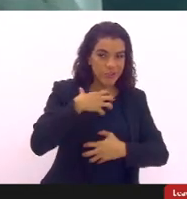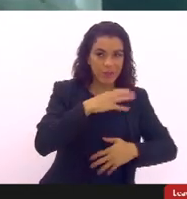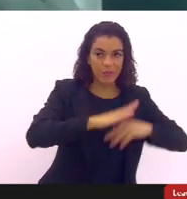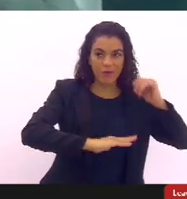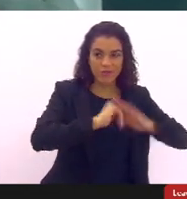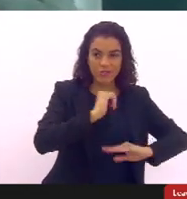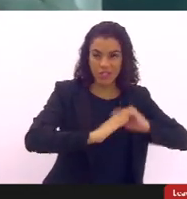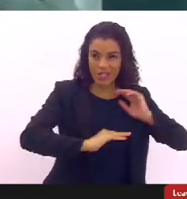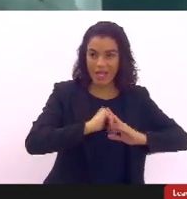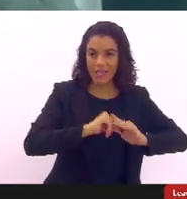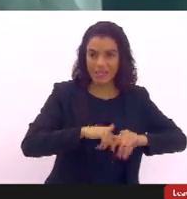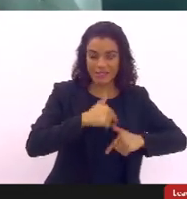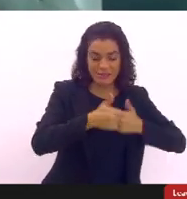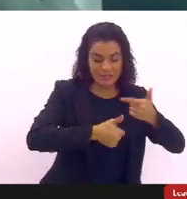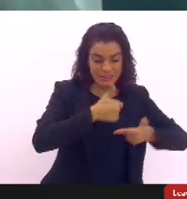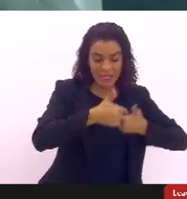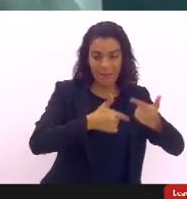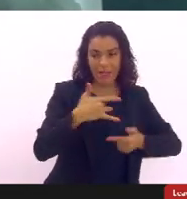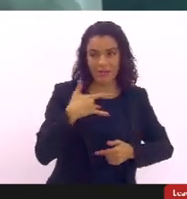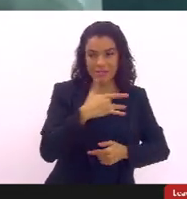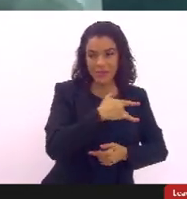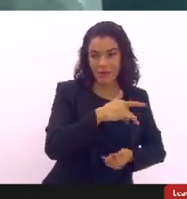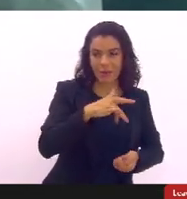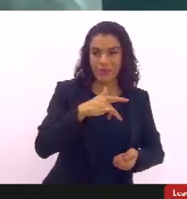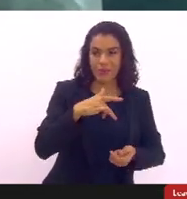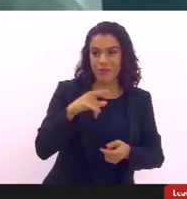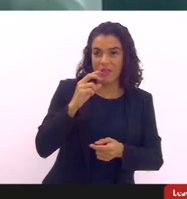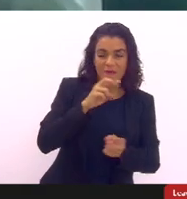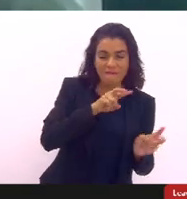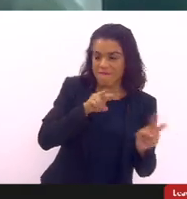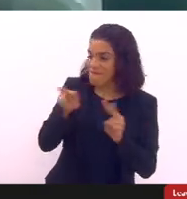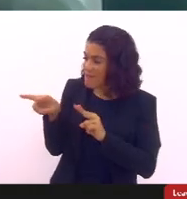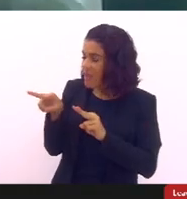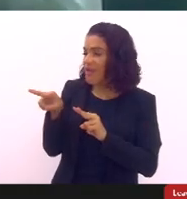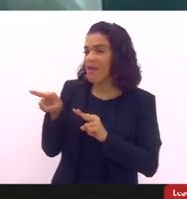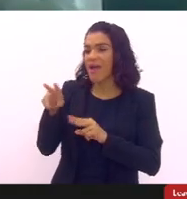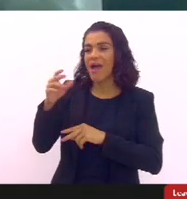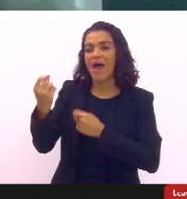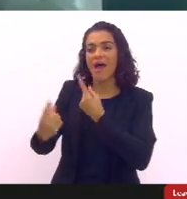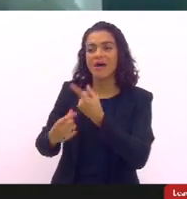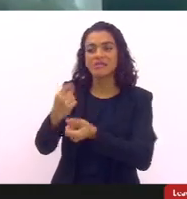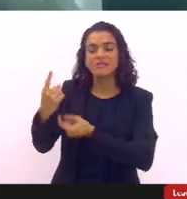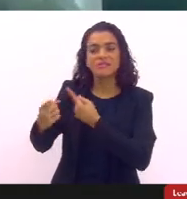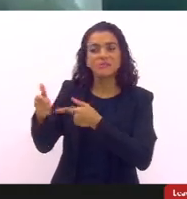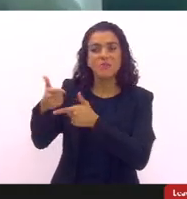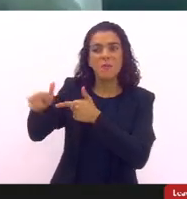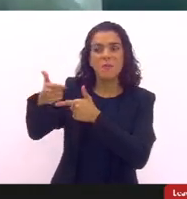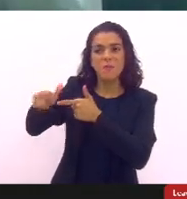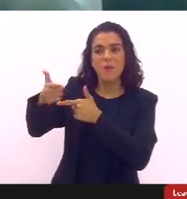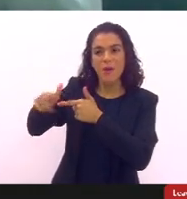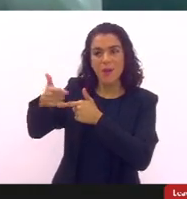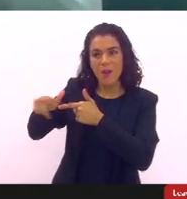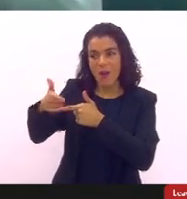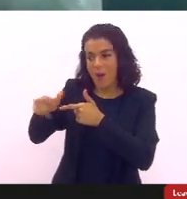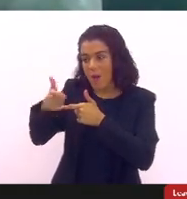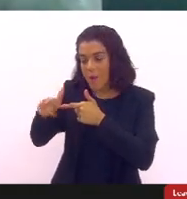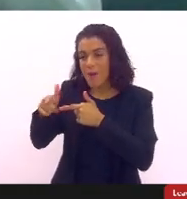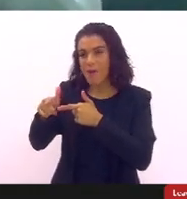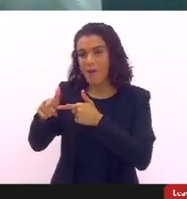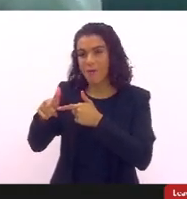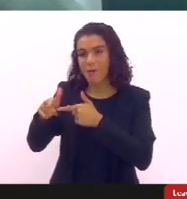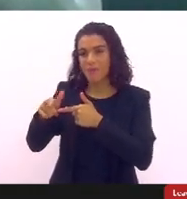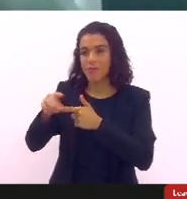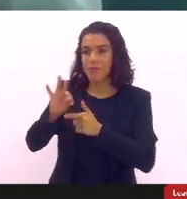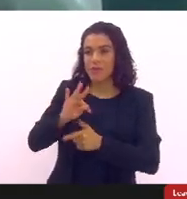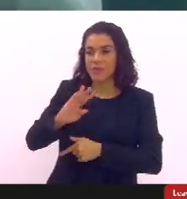técnicos, os profissionais que trabalham com a saúde e que veem, às vezes, né, a ponta do iceberg, né, que a gente está falando de um problema, a